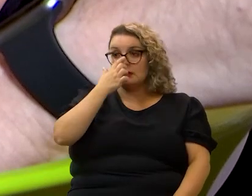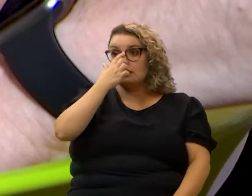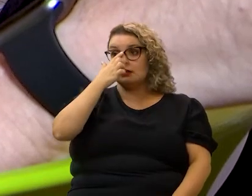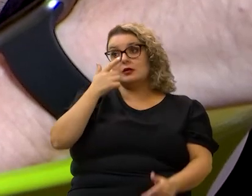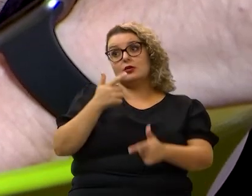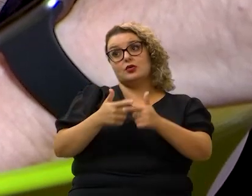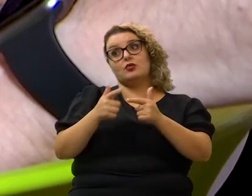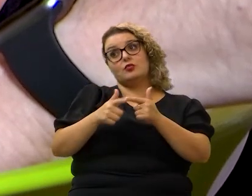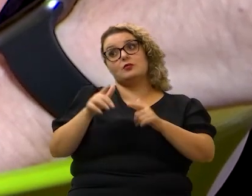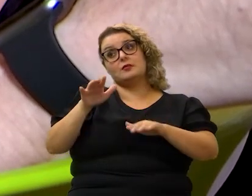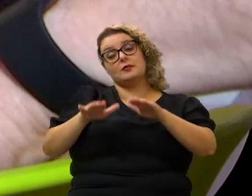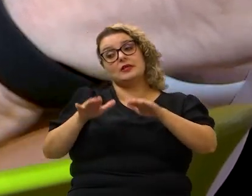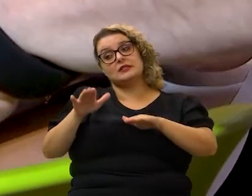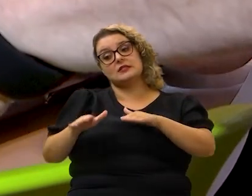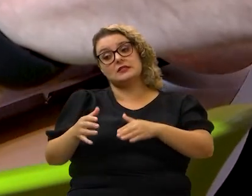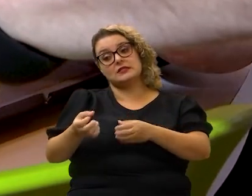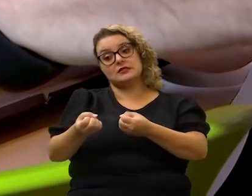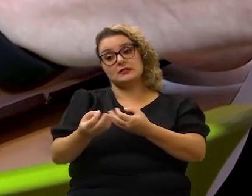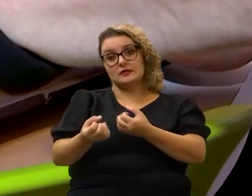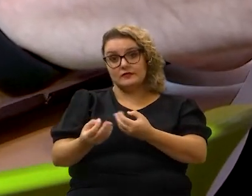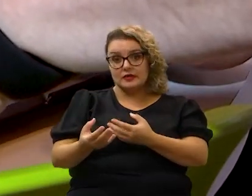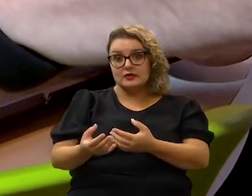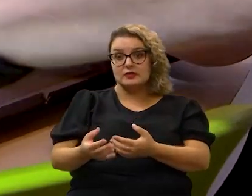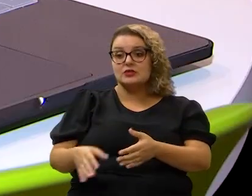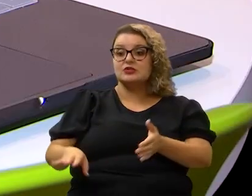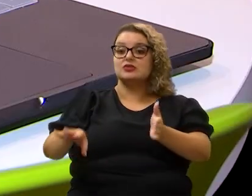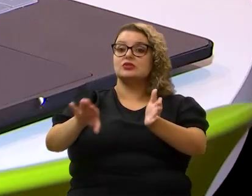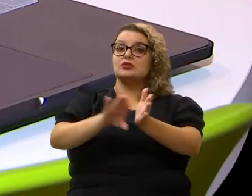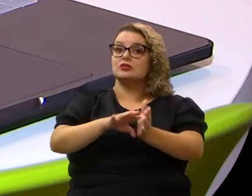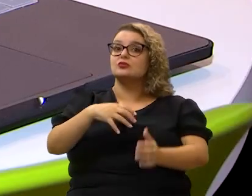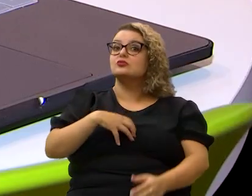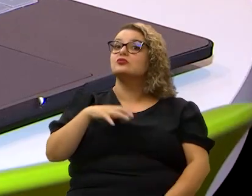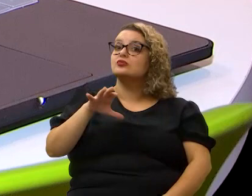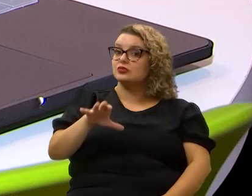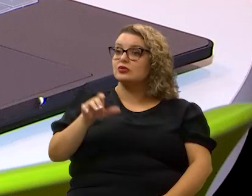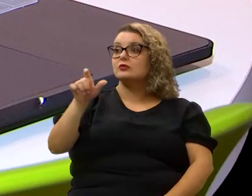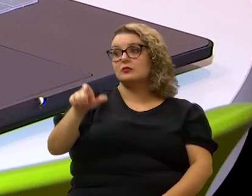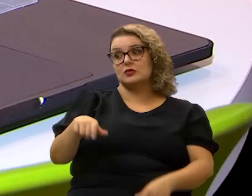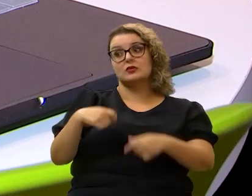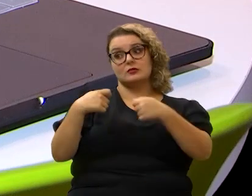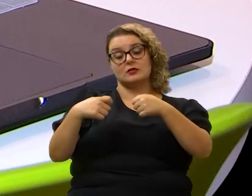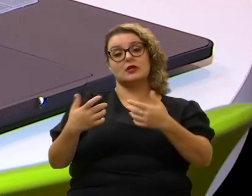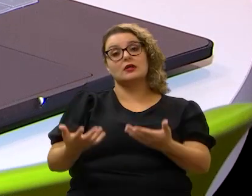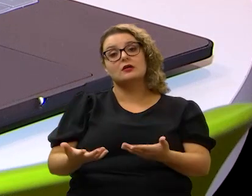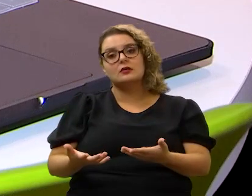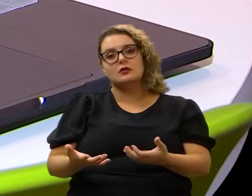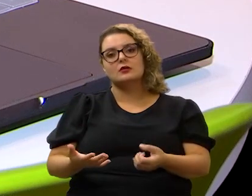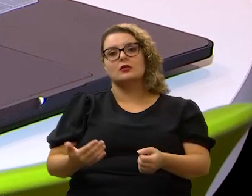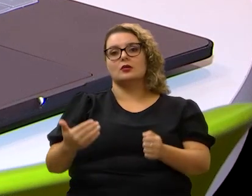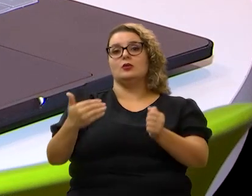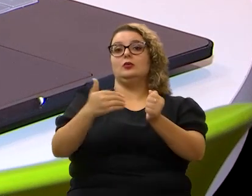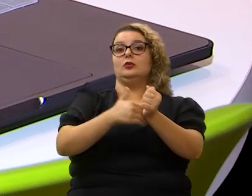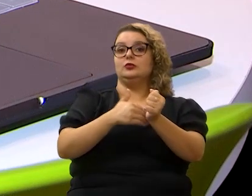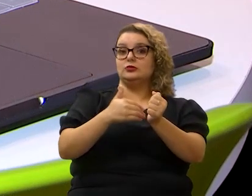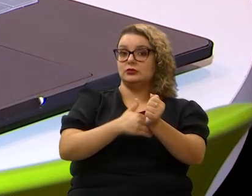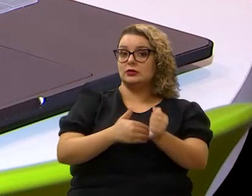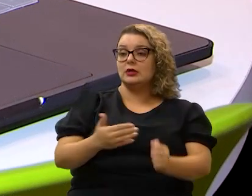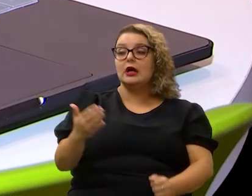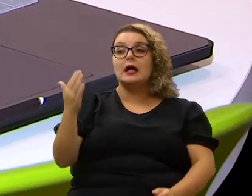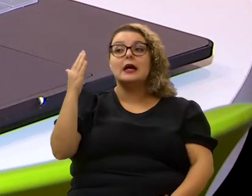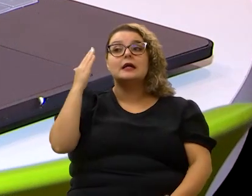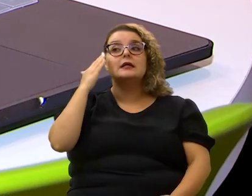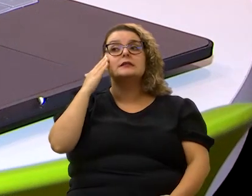é que nem sempre as informações vêm do jeito que a pessoa precisa, né? O segredo é você